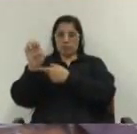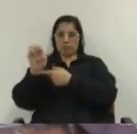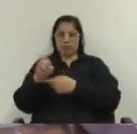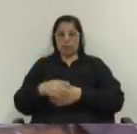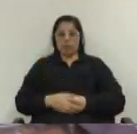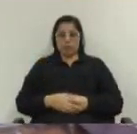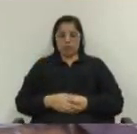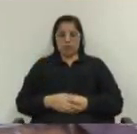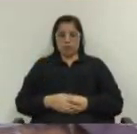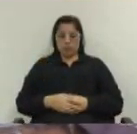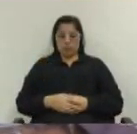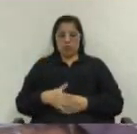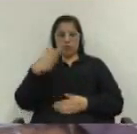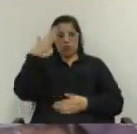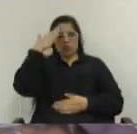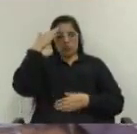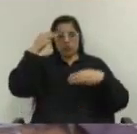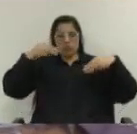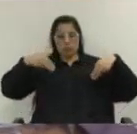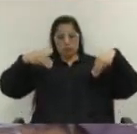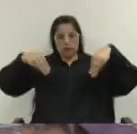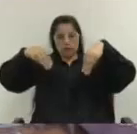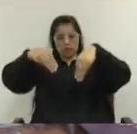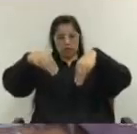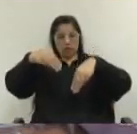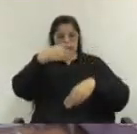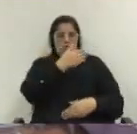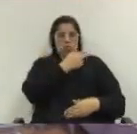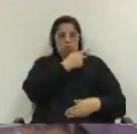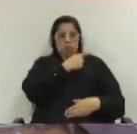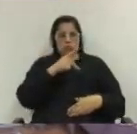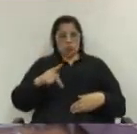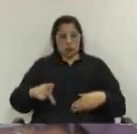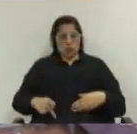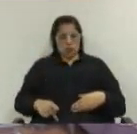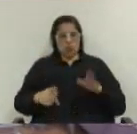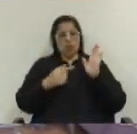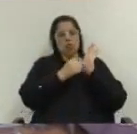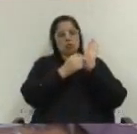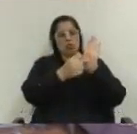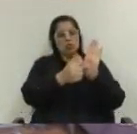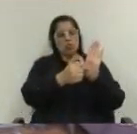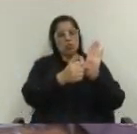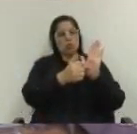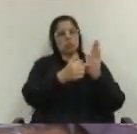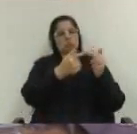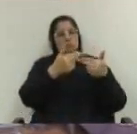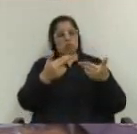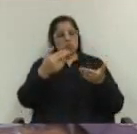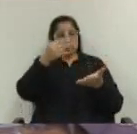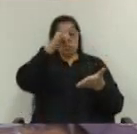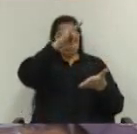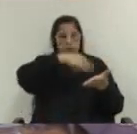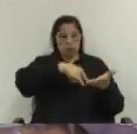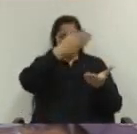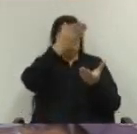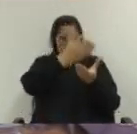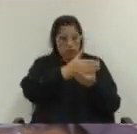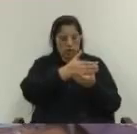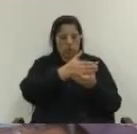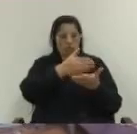pública movida pelo Ministério Público Estadual, que apontou nulidades no contrato, firmado após o governo